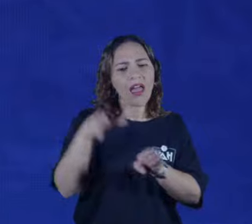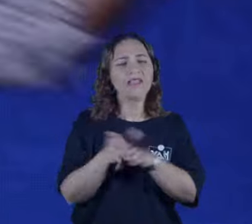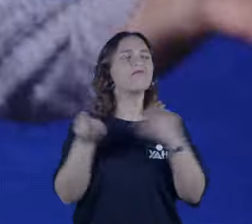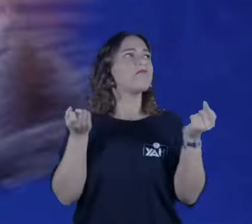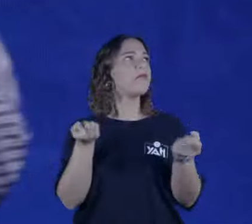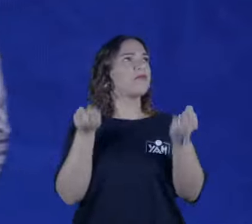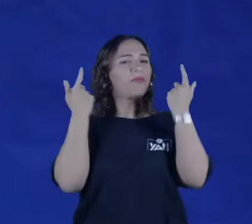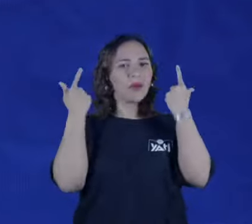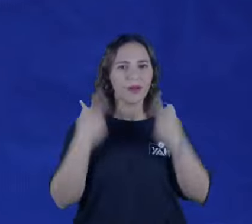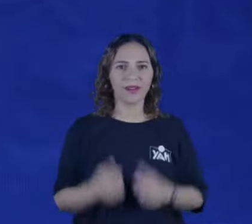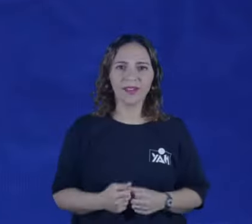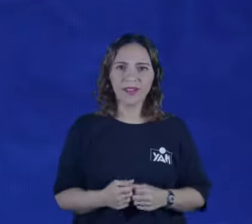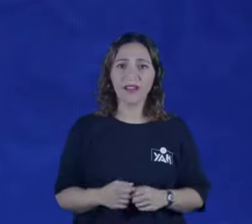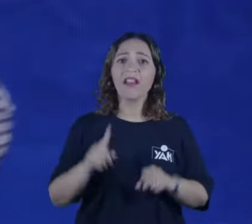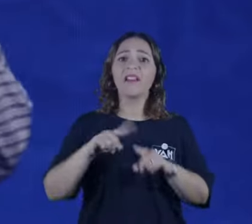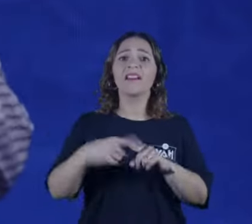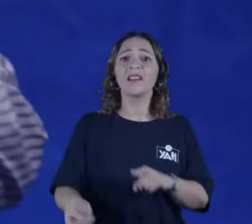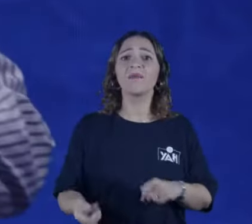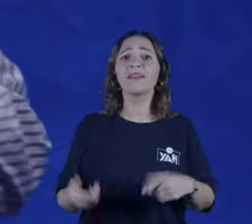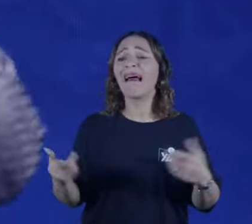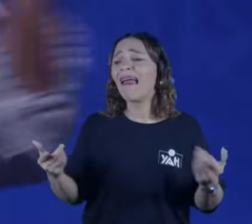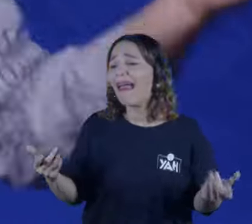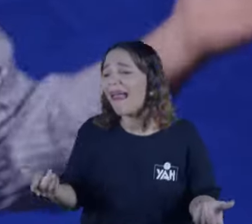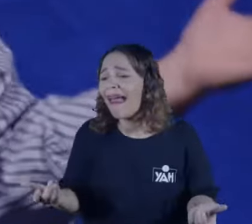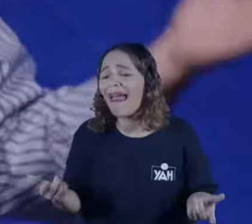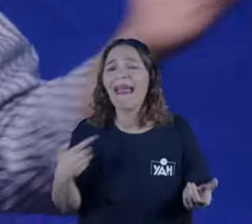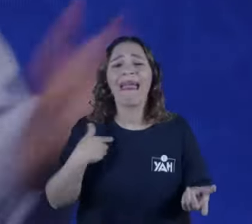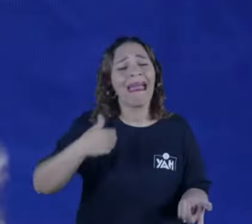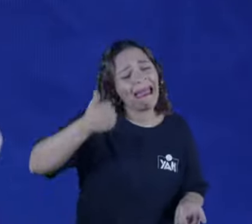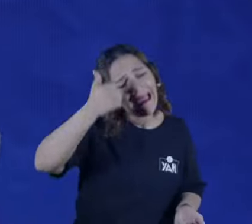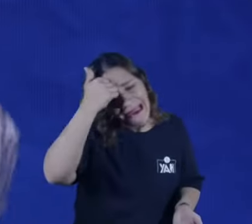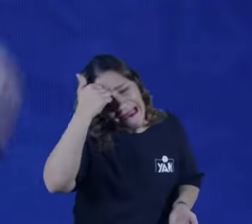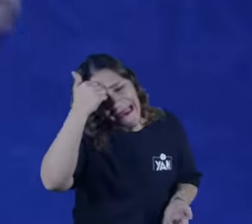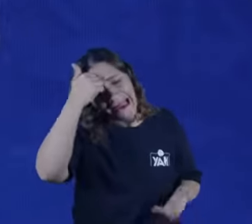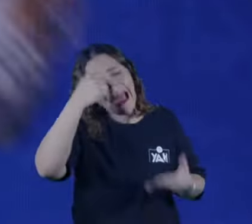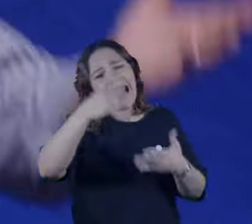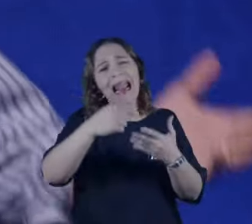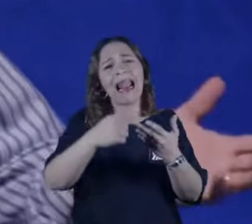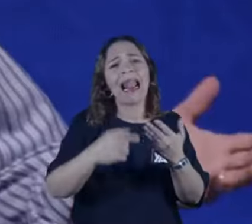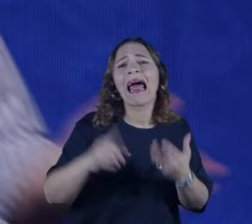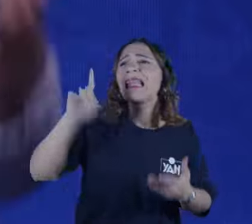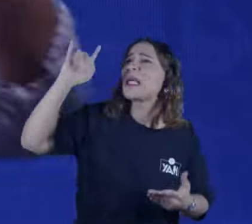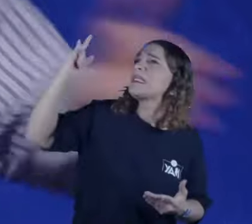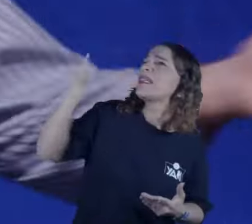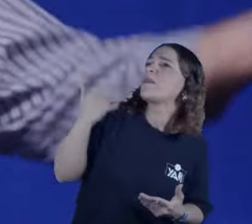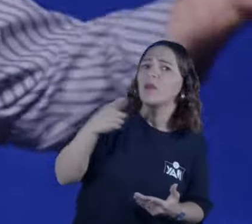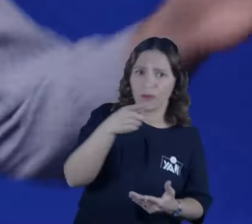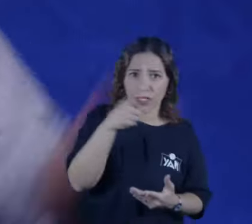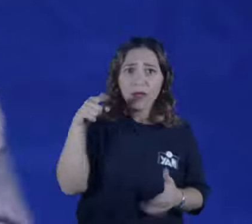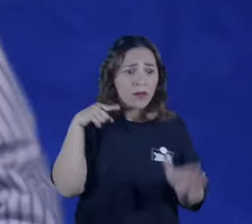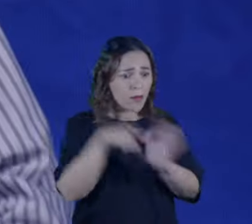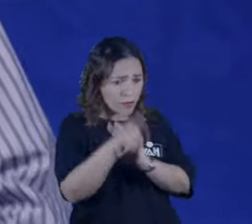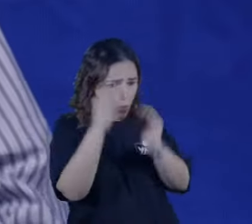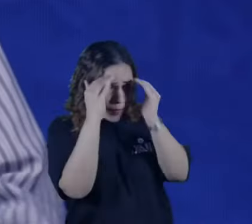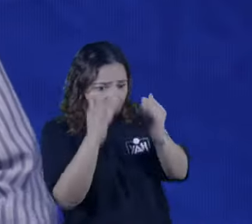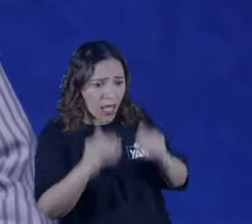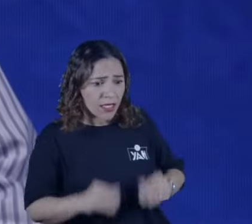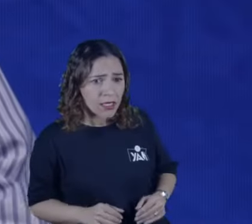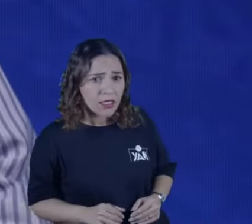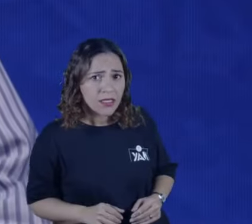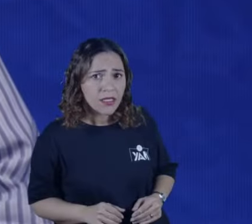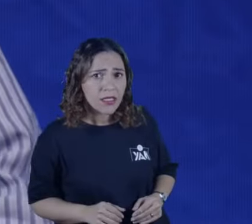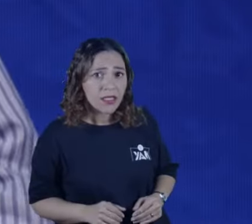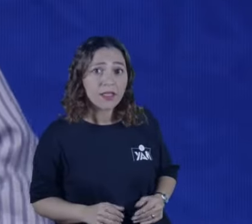que querem, depois vem com os farrapos, vem machucados, dizendo: ah, Deus não me ama. Mas você obedece o que você